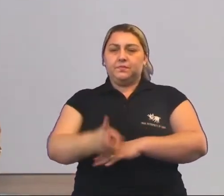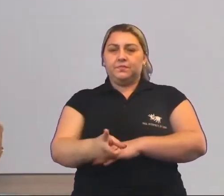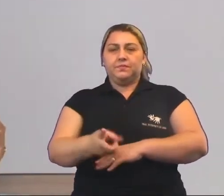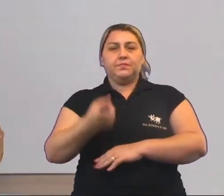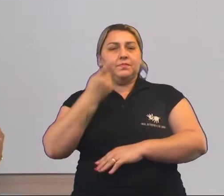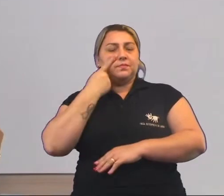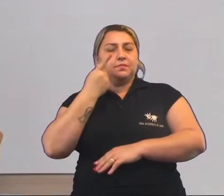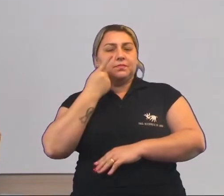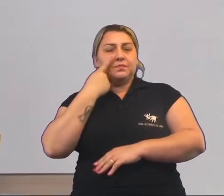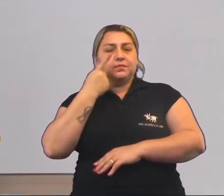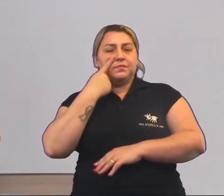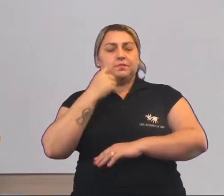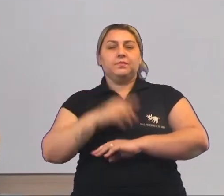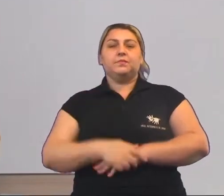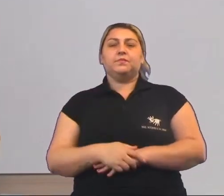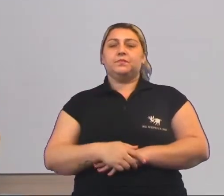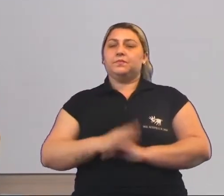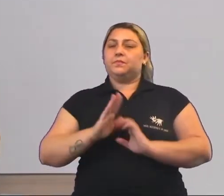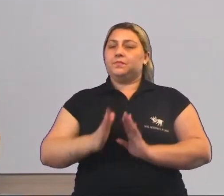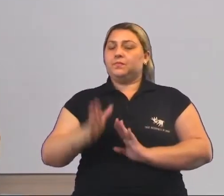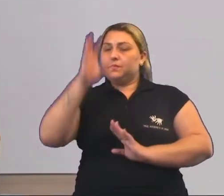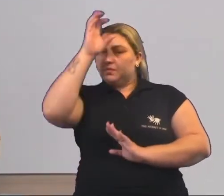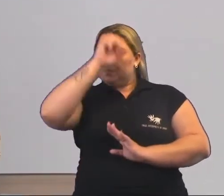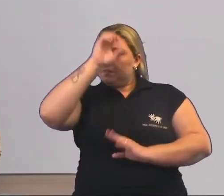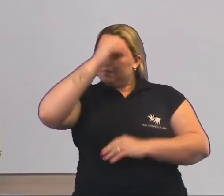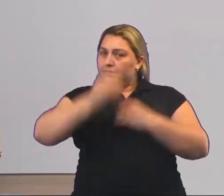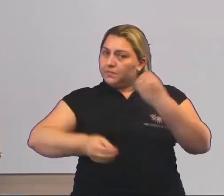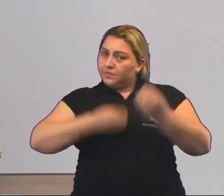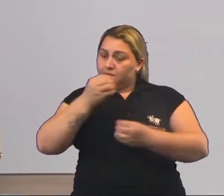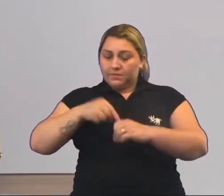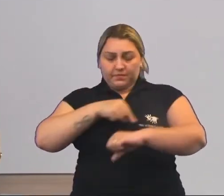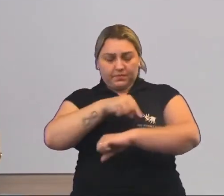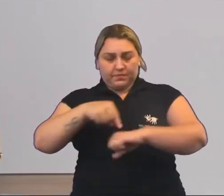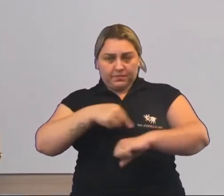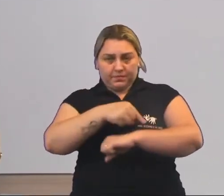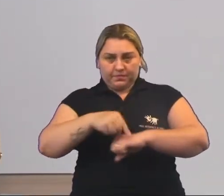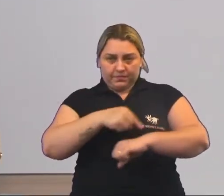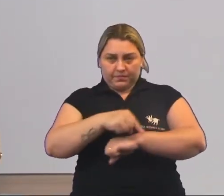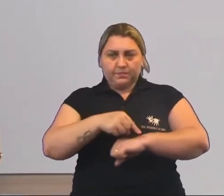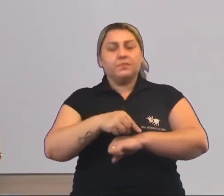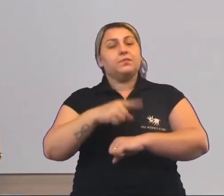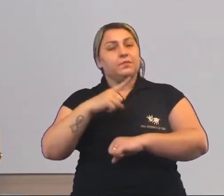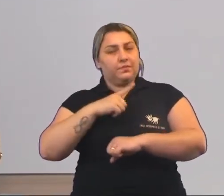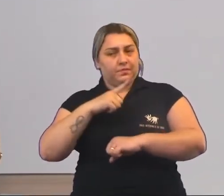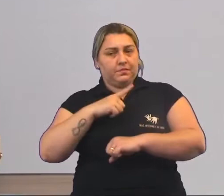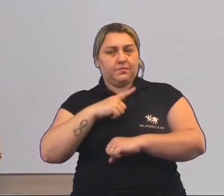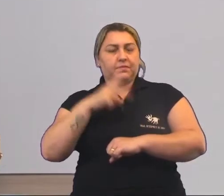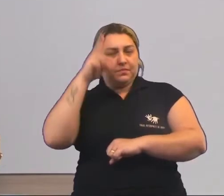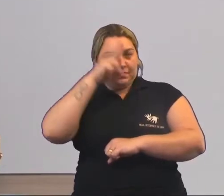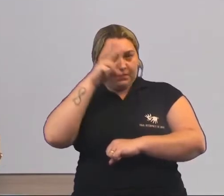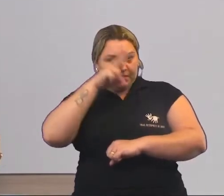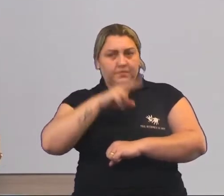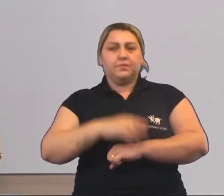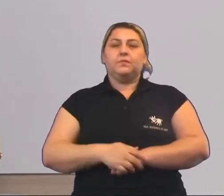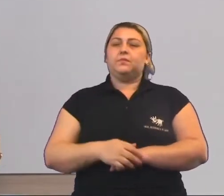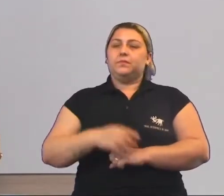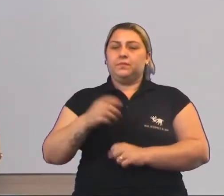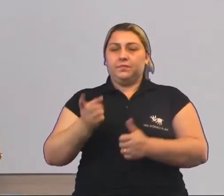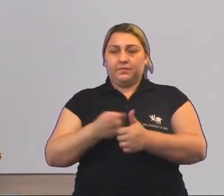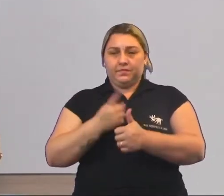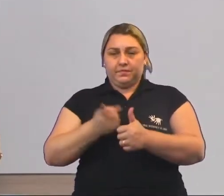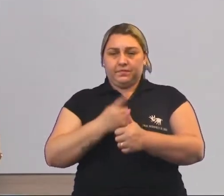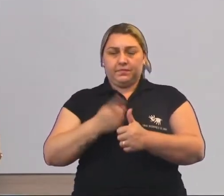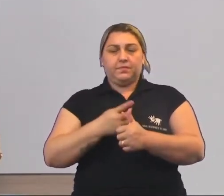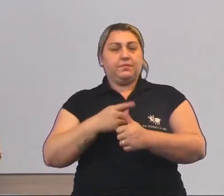continuar observando o relógio digital. Nós já aprendemos como é que essas horas são registradas aqui. Vocês ainda lembram? Primeiro